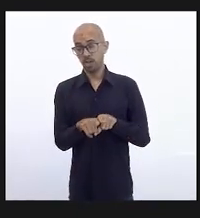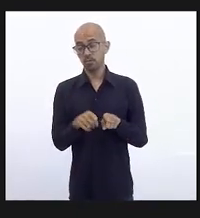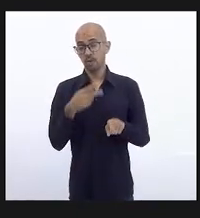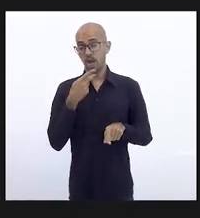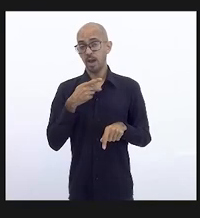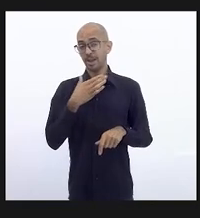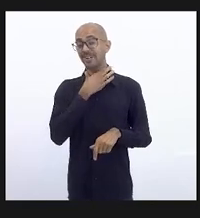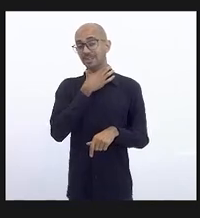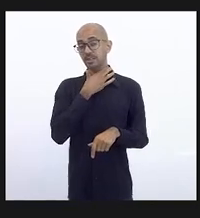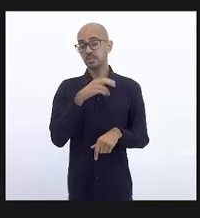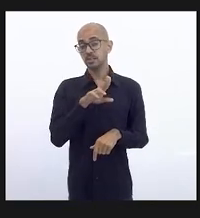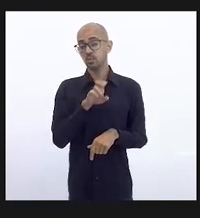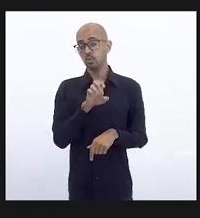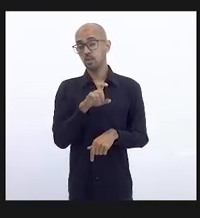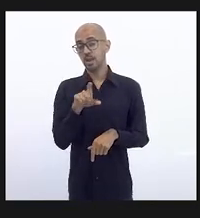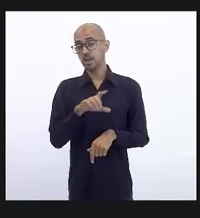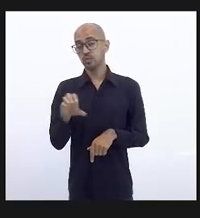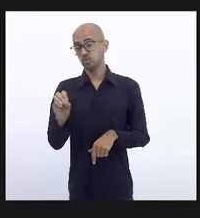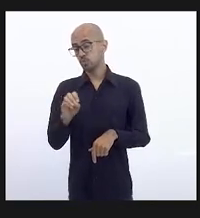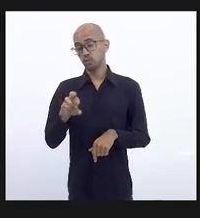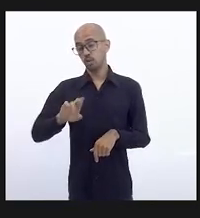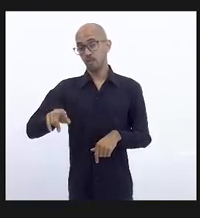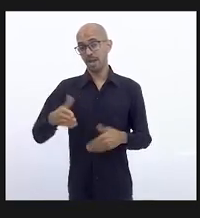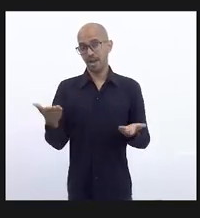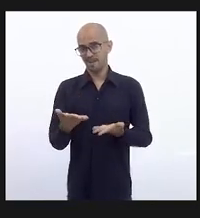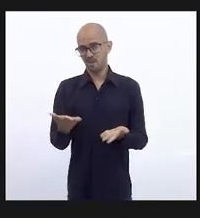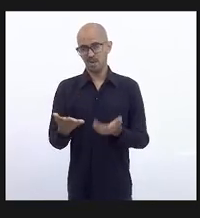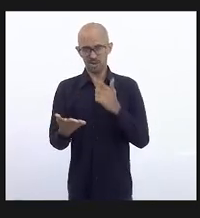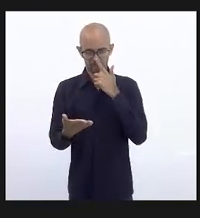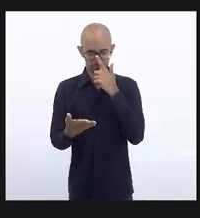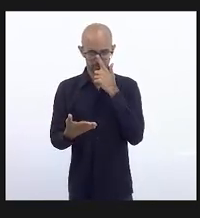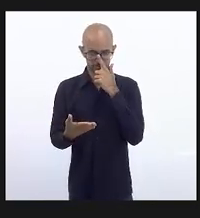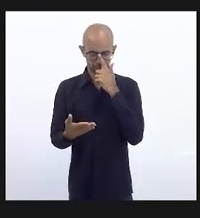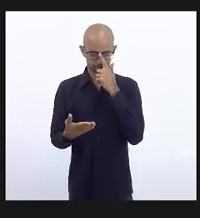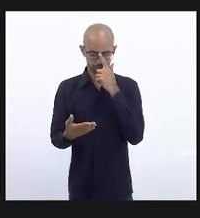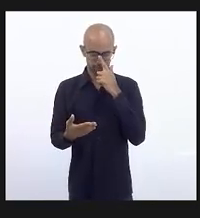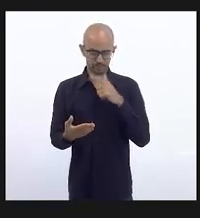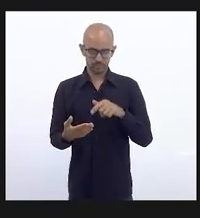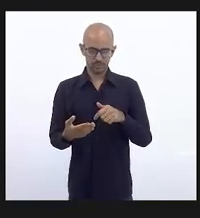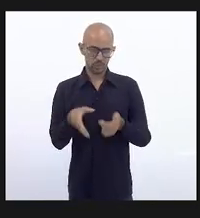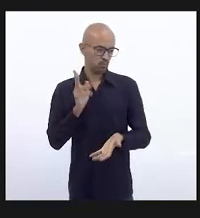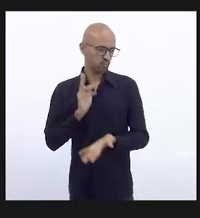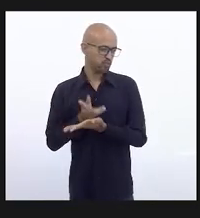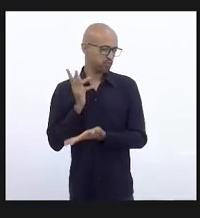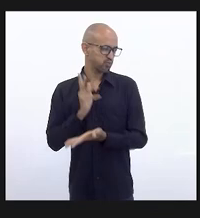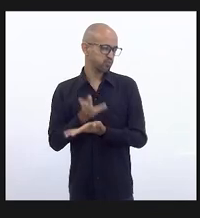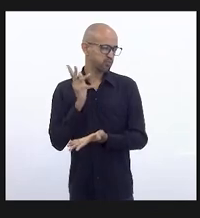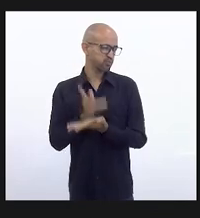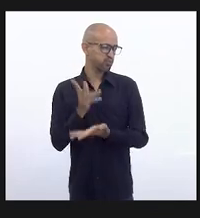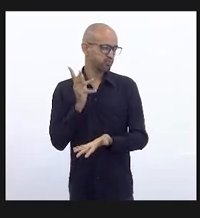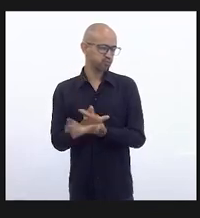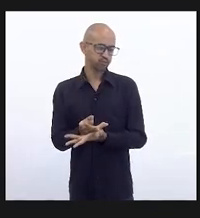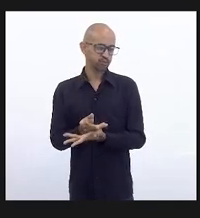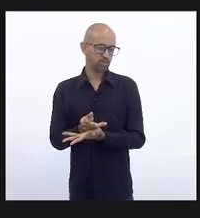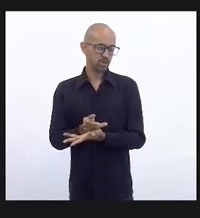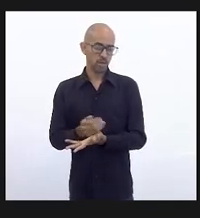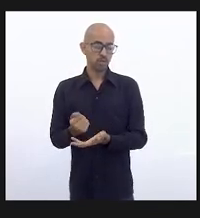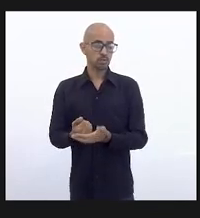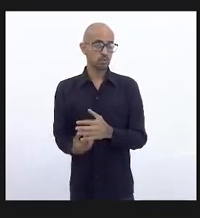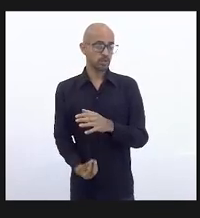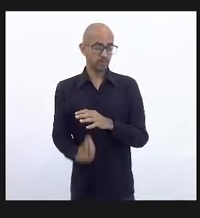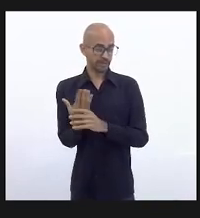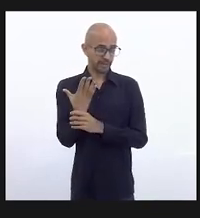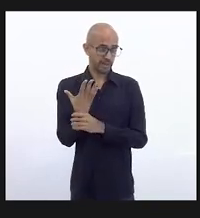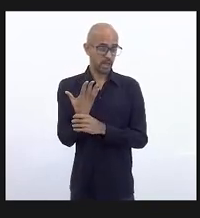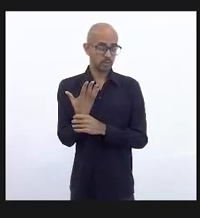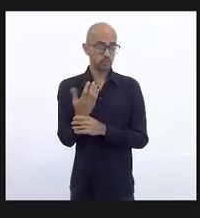da UESO não começou agora. A crise da UESO é uma crise duradoura, que vem desde a sua fundação,